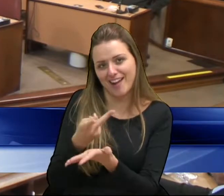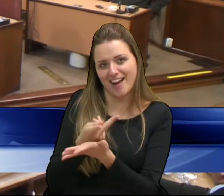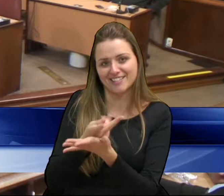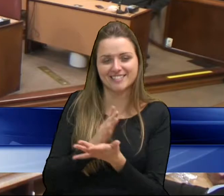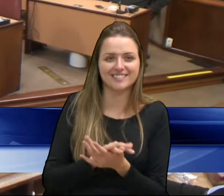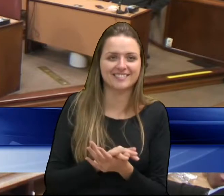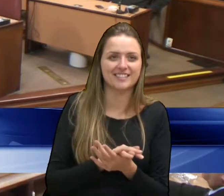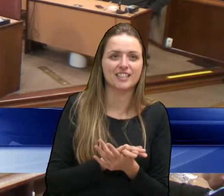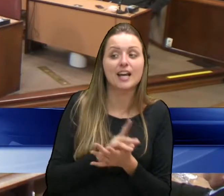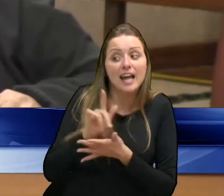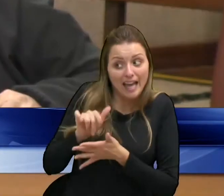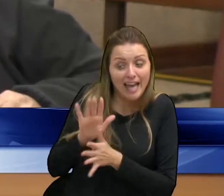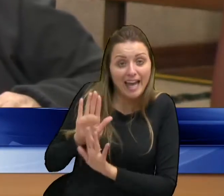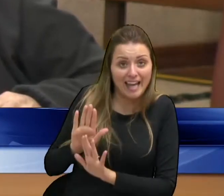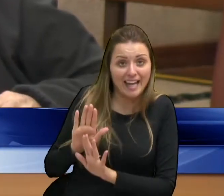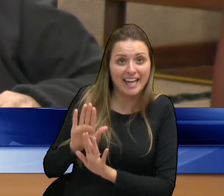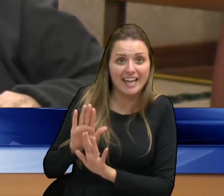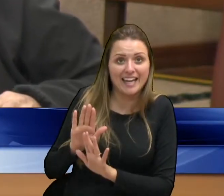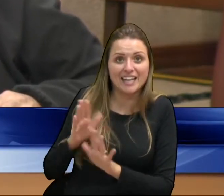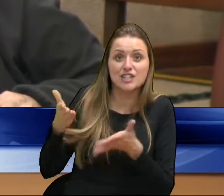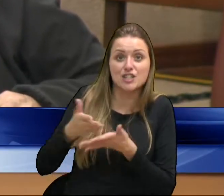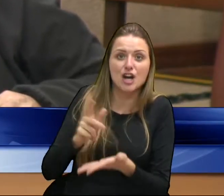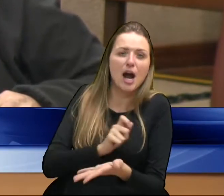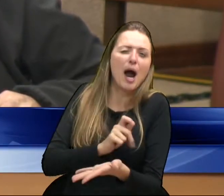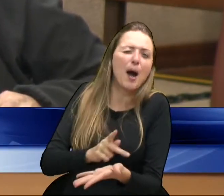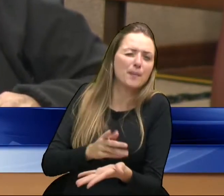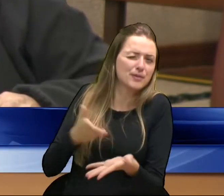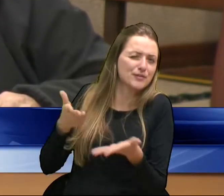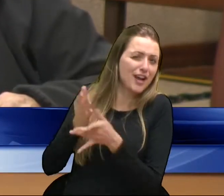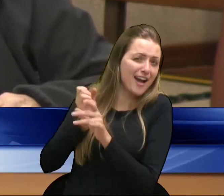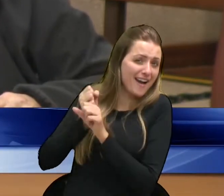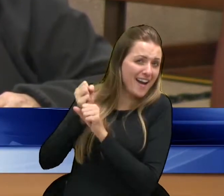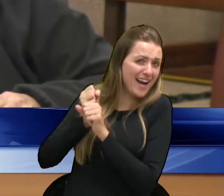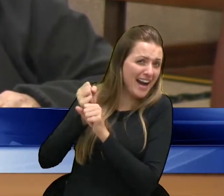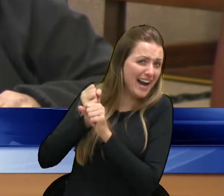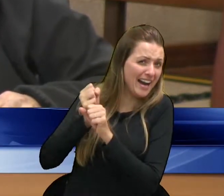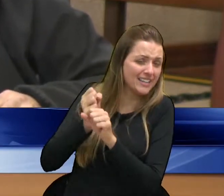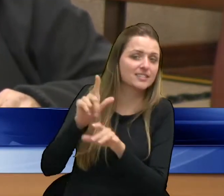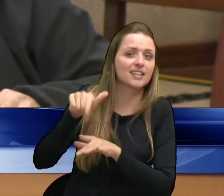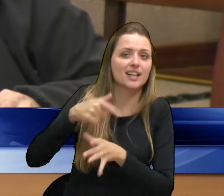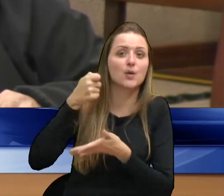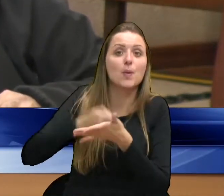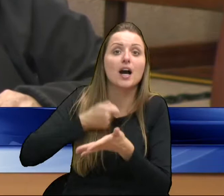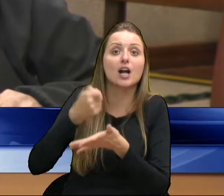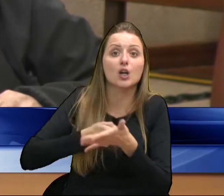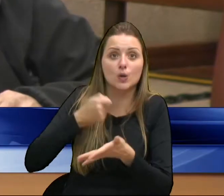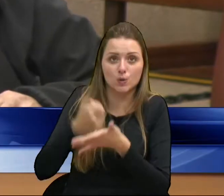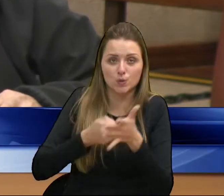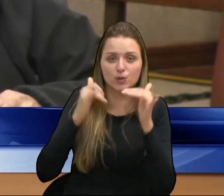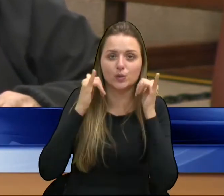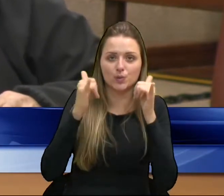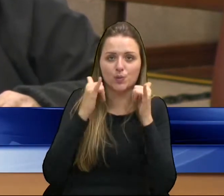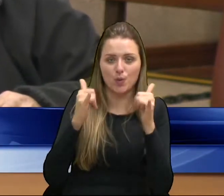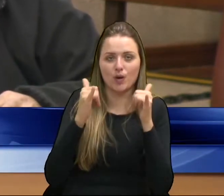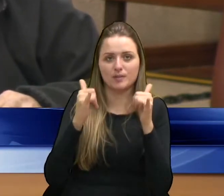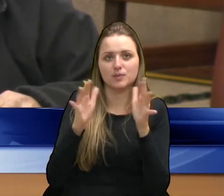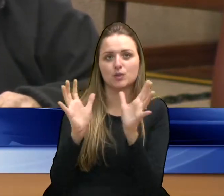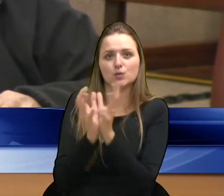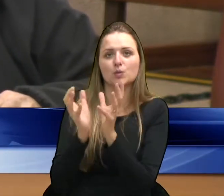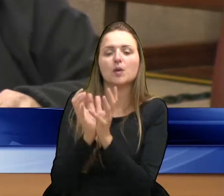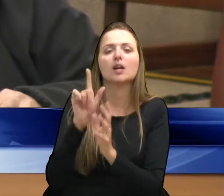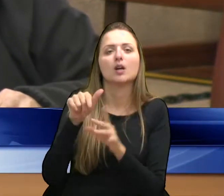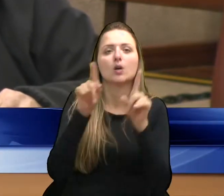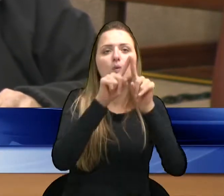não, porque ele já está aposentado, é um grande batalhador da questão do transporte coletivo do município. Foi um